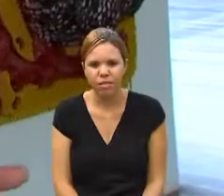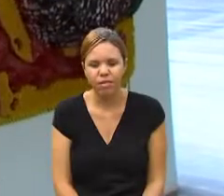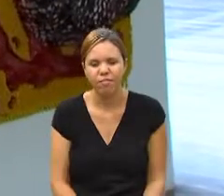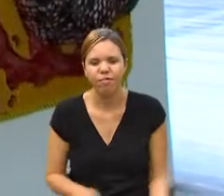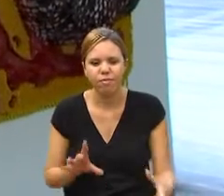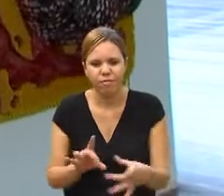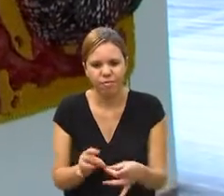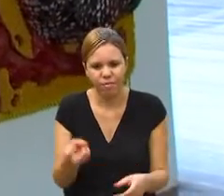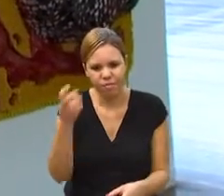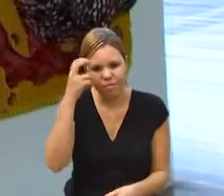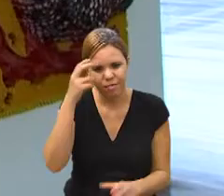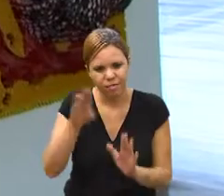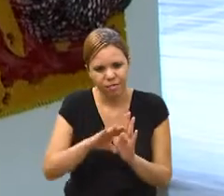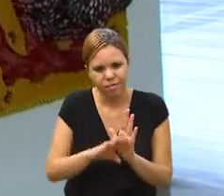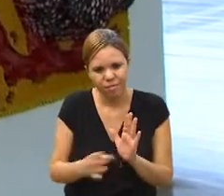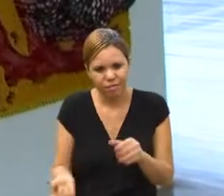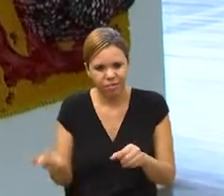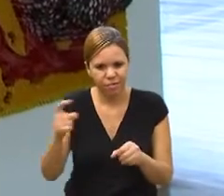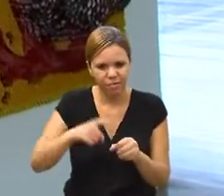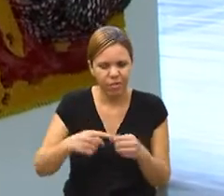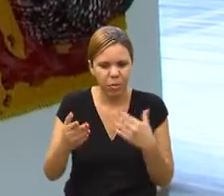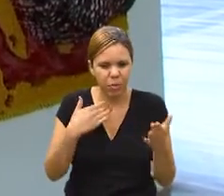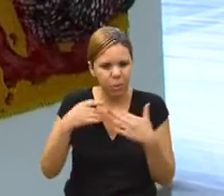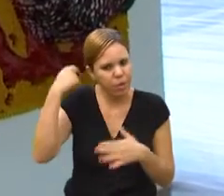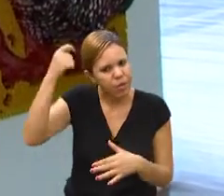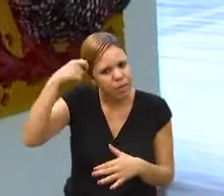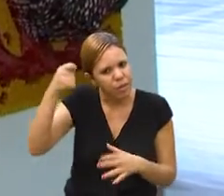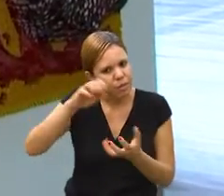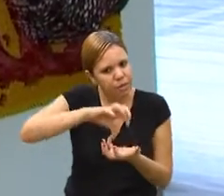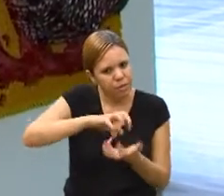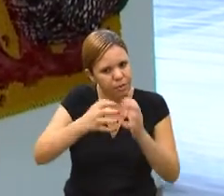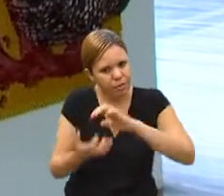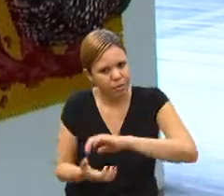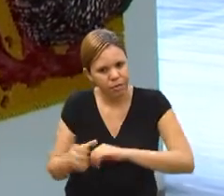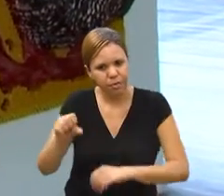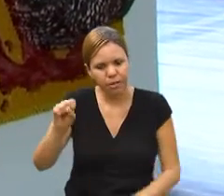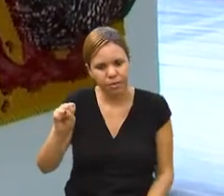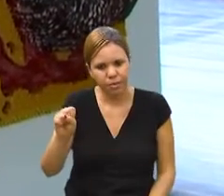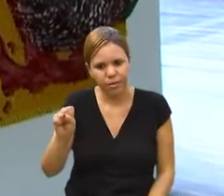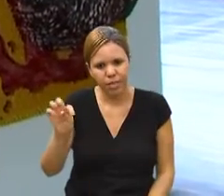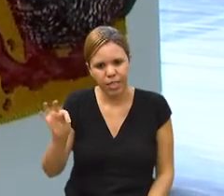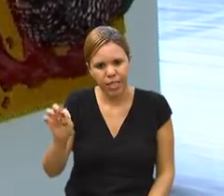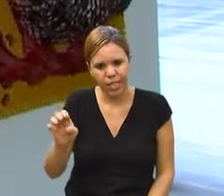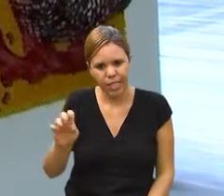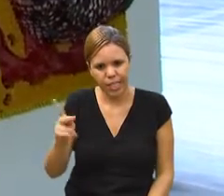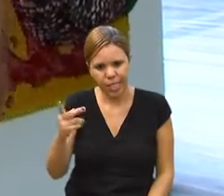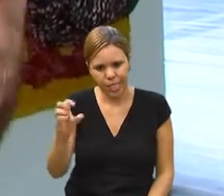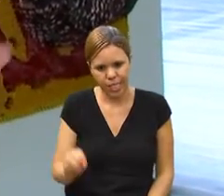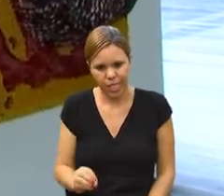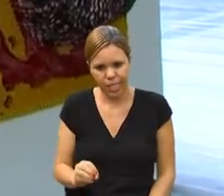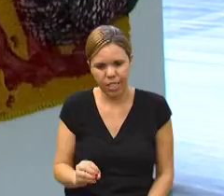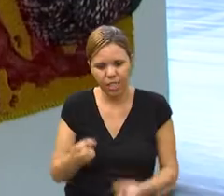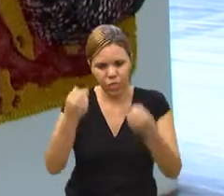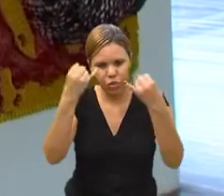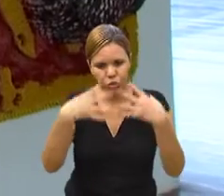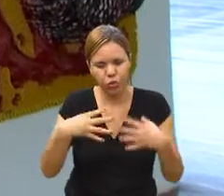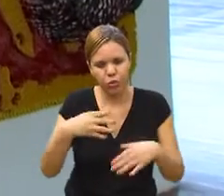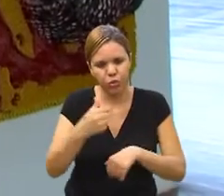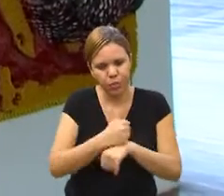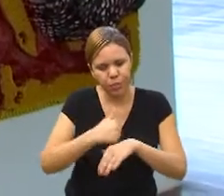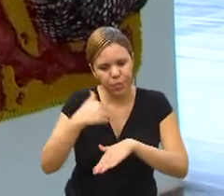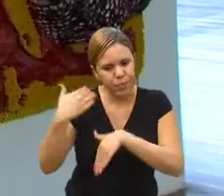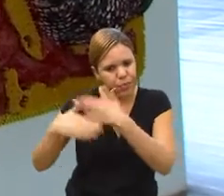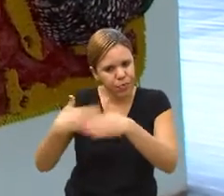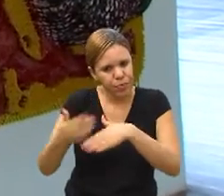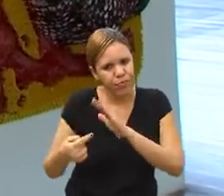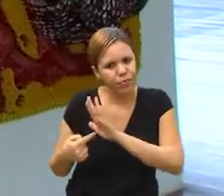Conexão Cultural de volta para conversar com o artista plástico Estênio Oliveira, que vai contar um pouco sobre a carreira dele,